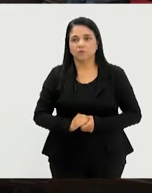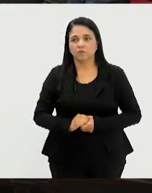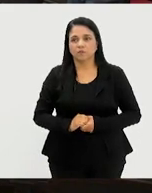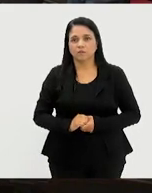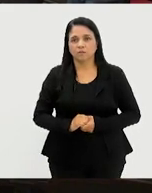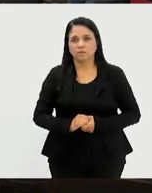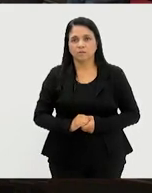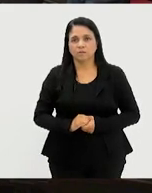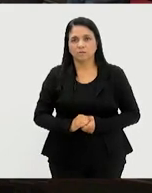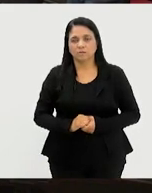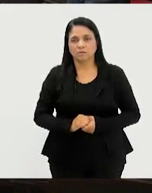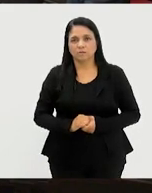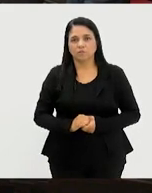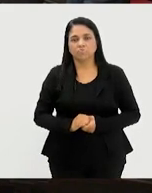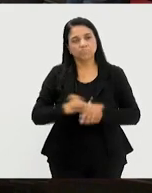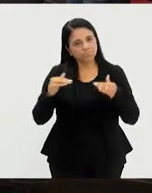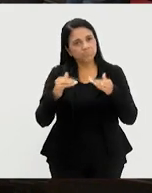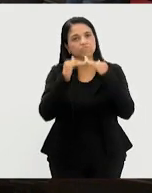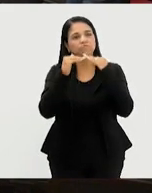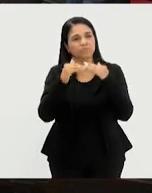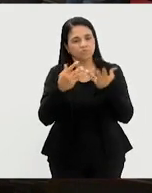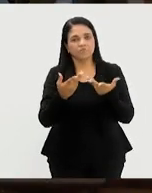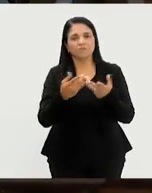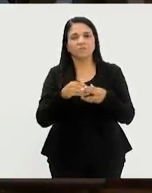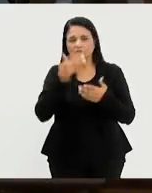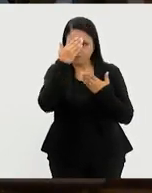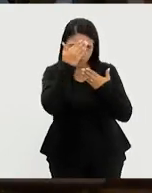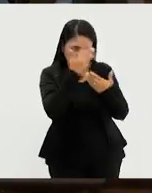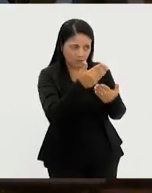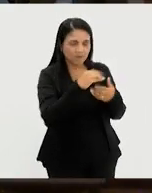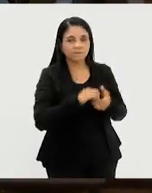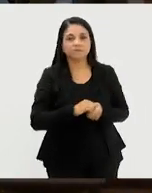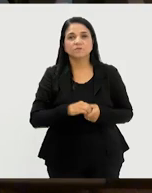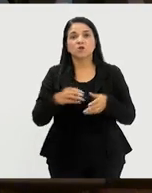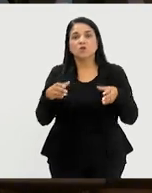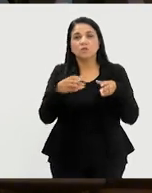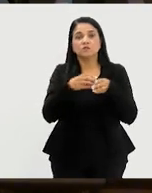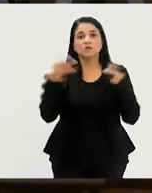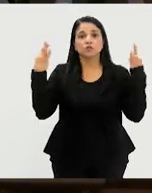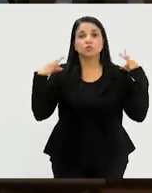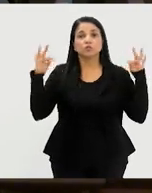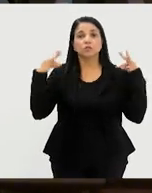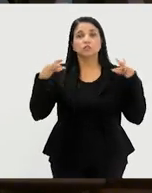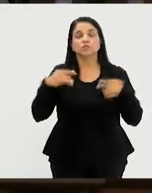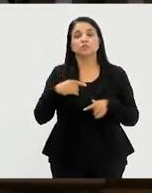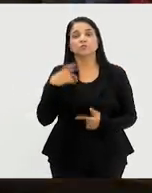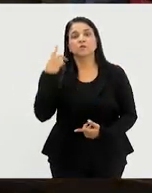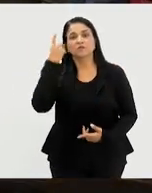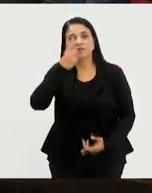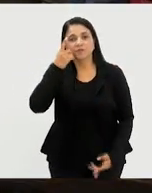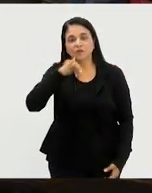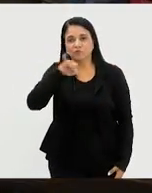Rocha favorável Obrigada pela comissão de turismo Deputado Júlio